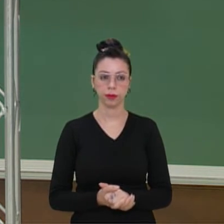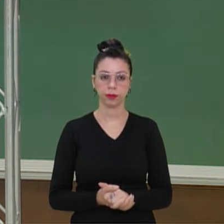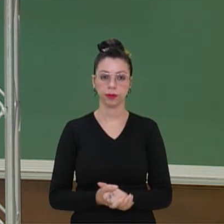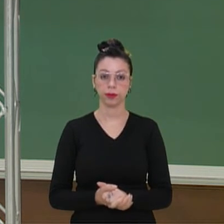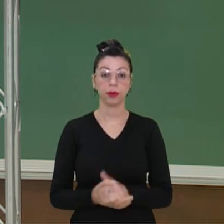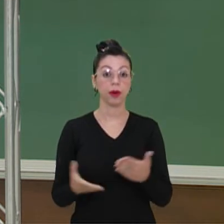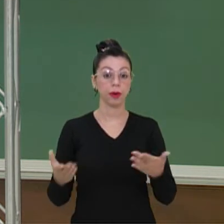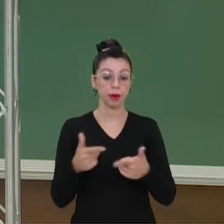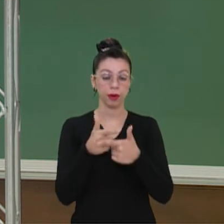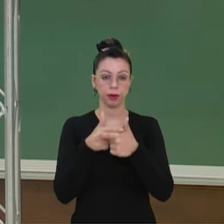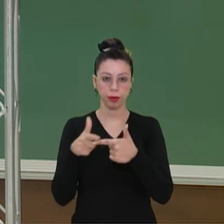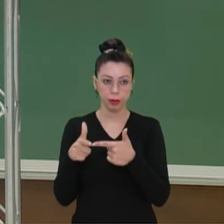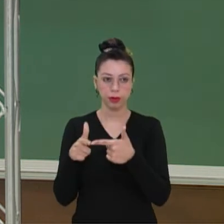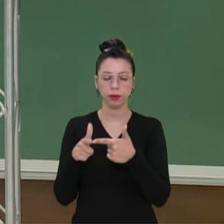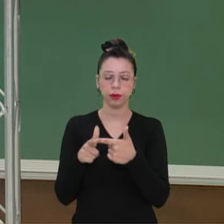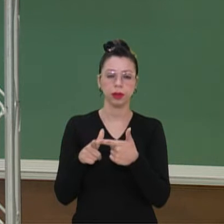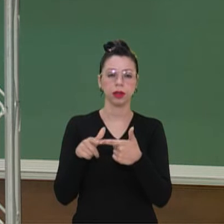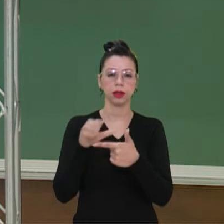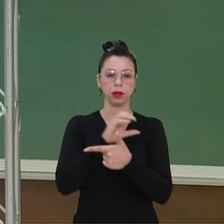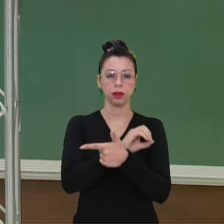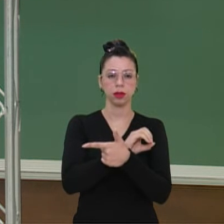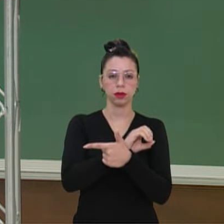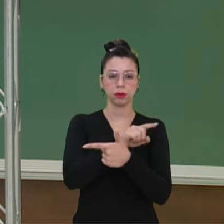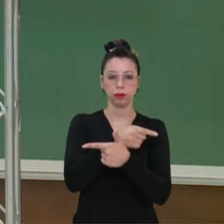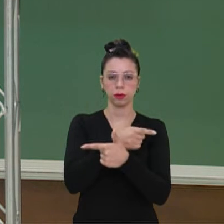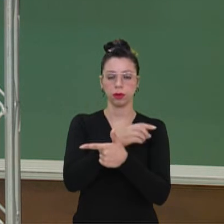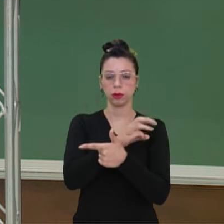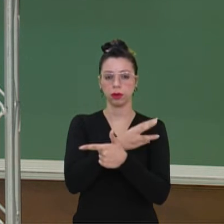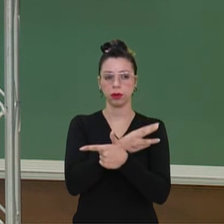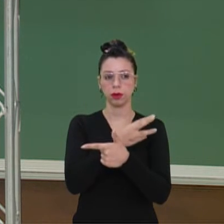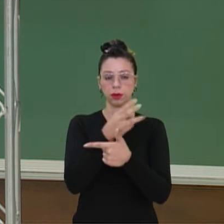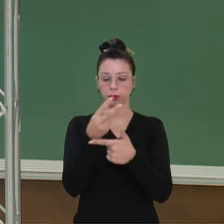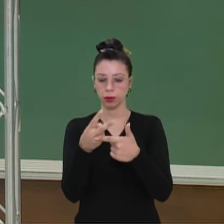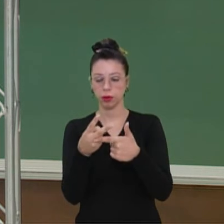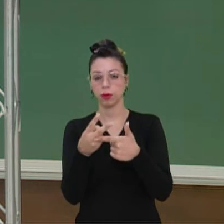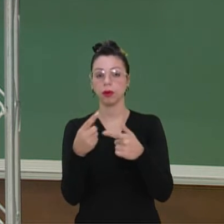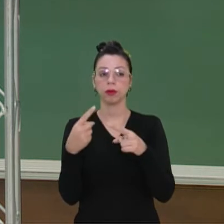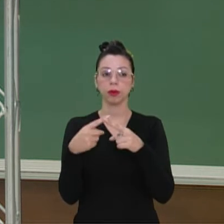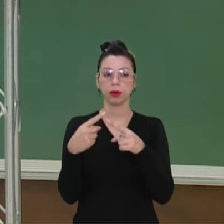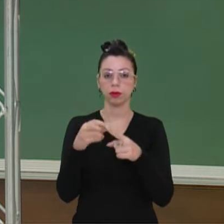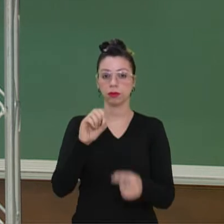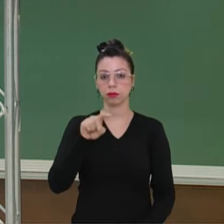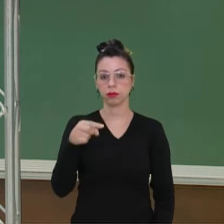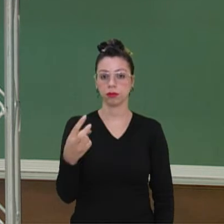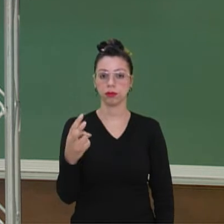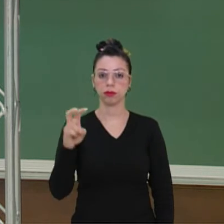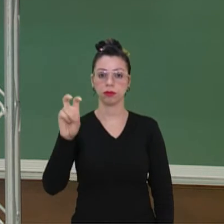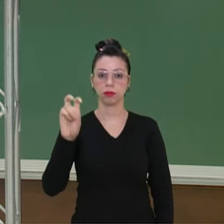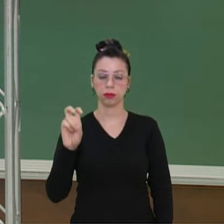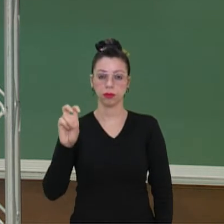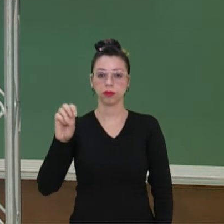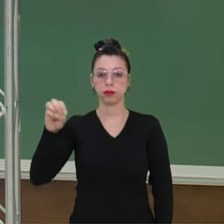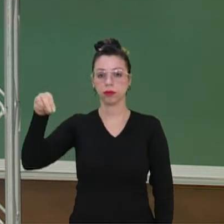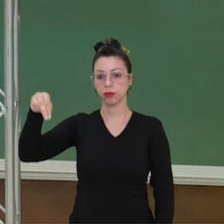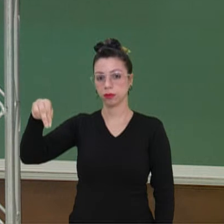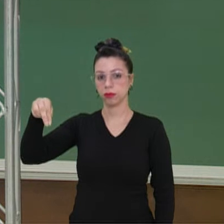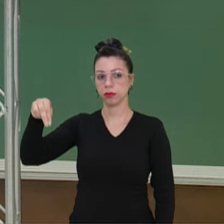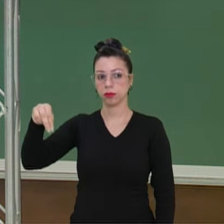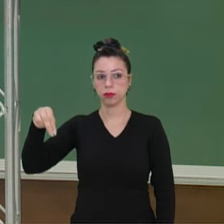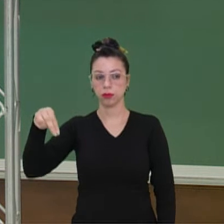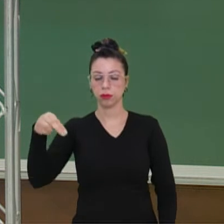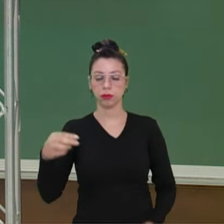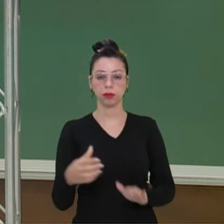vamos dividir 0,3 por 2? Quem que ficou? 0,15 vezes n, tá? E aqui, ó, ficou então 6